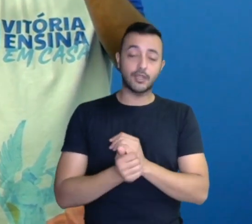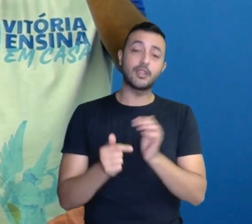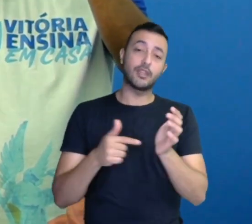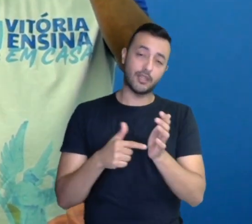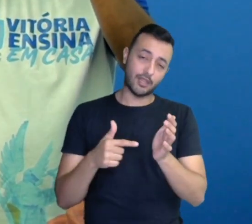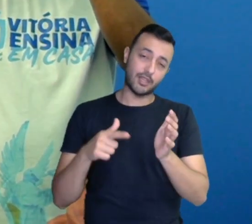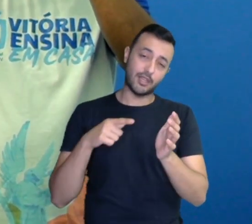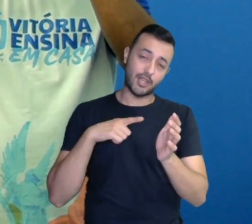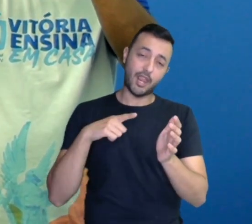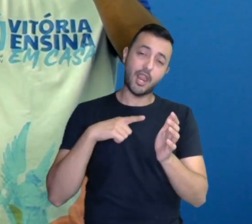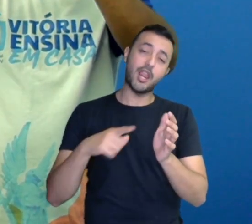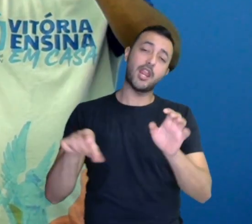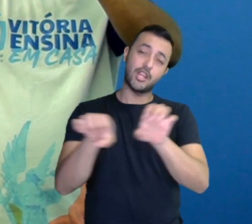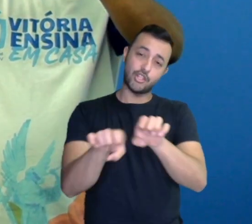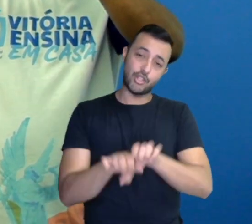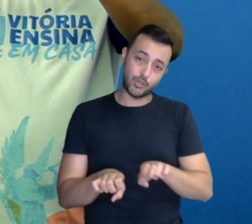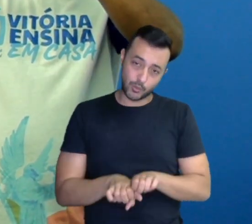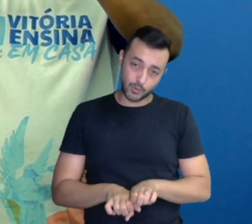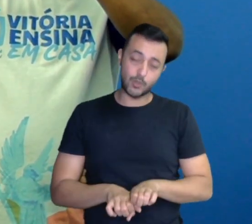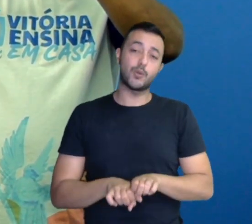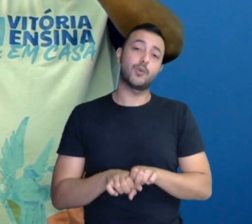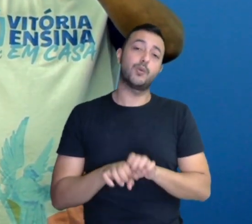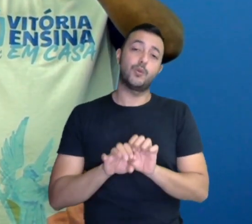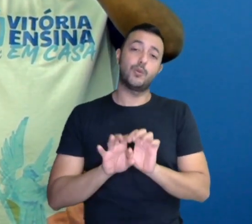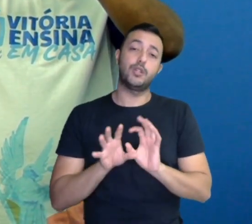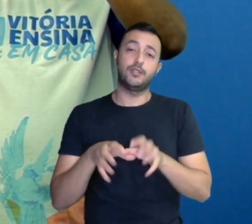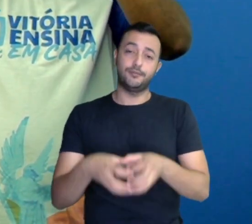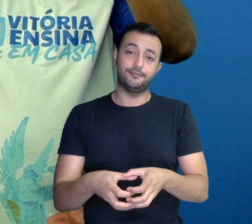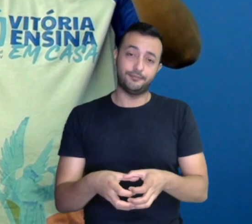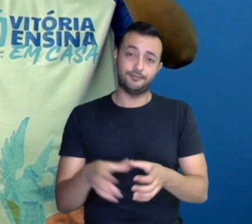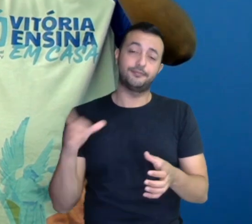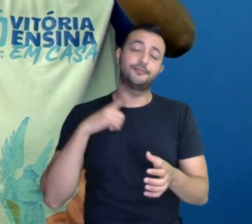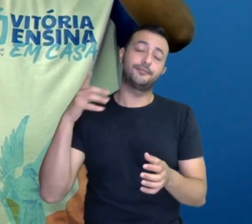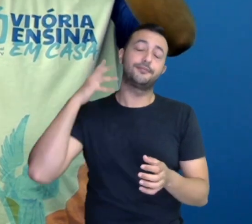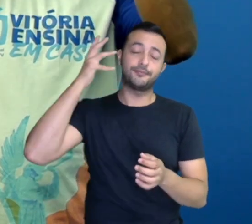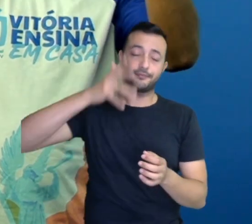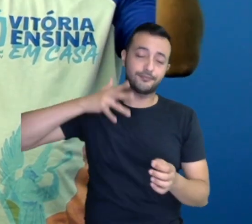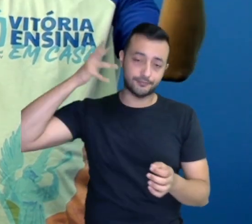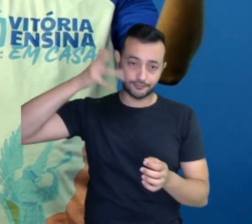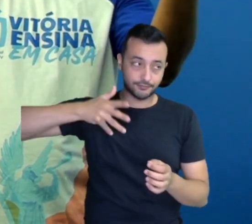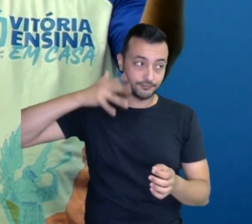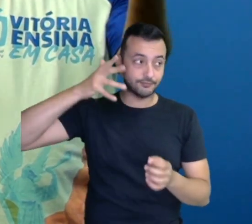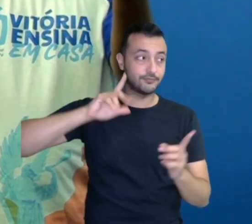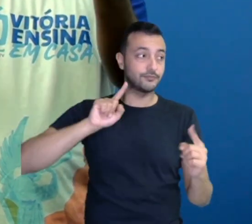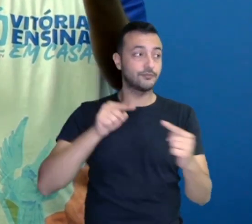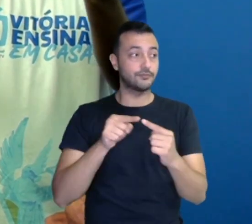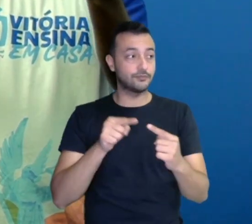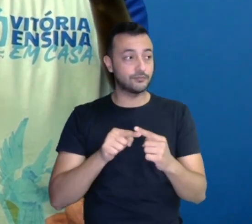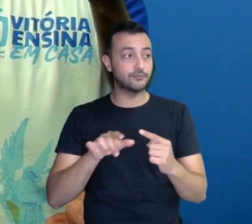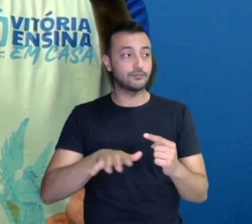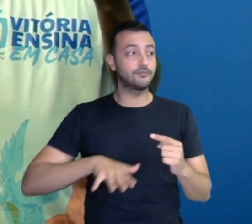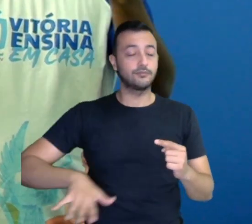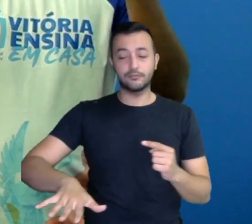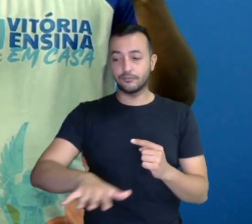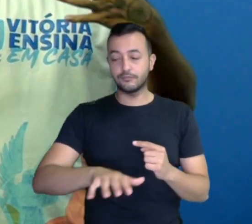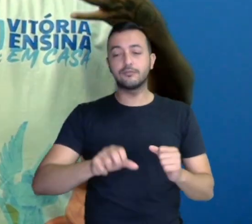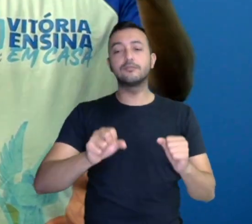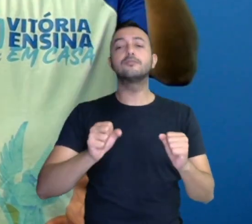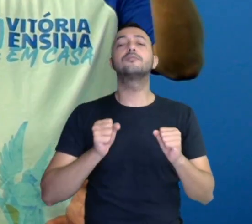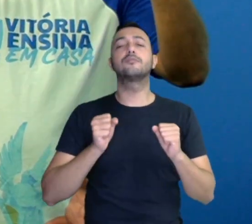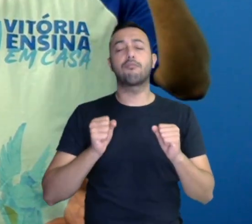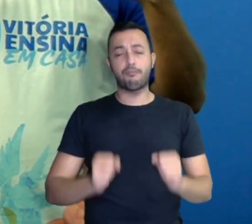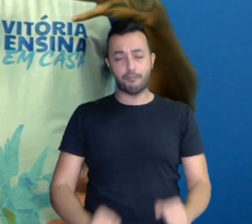uma estrutura, existia todo um discurso em volta para que ele pudesse,